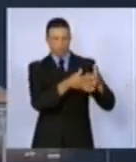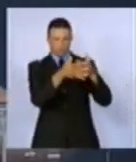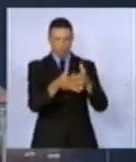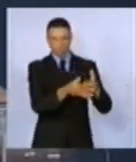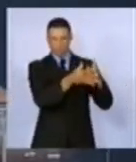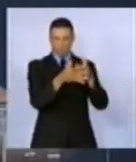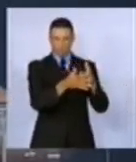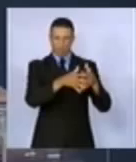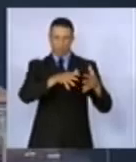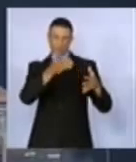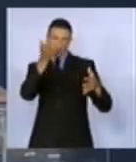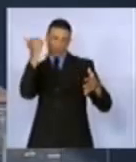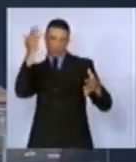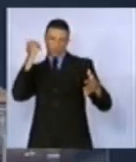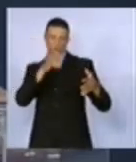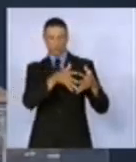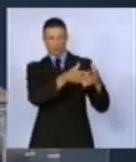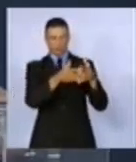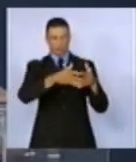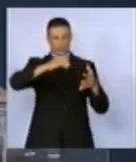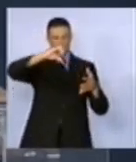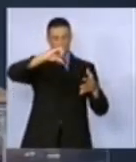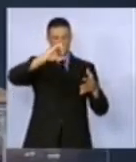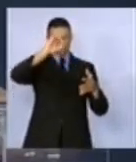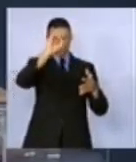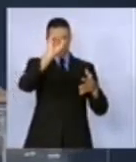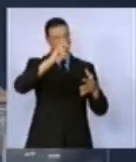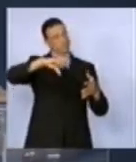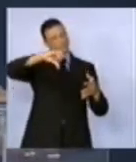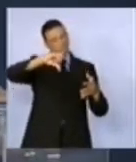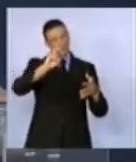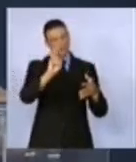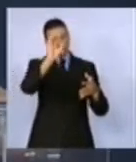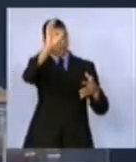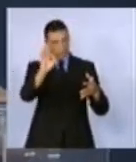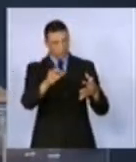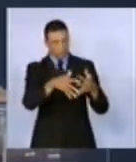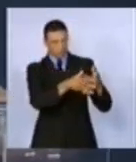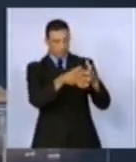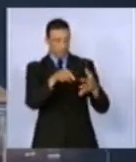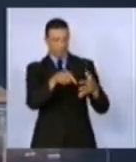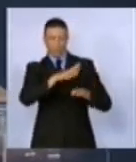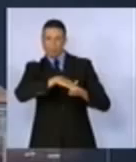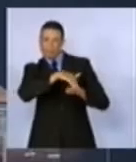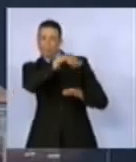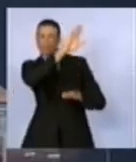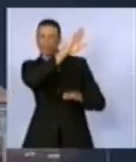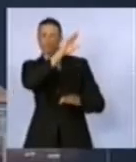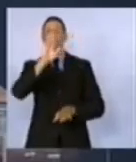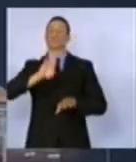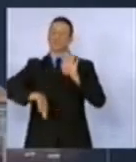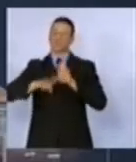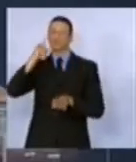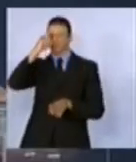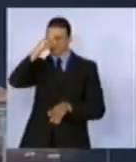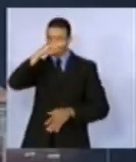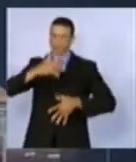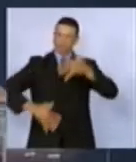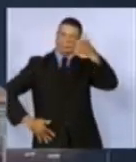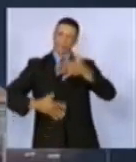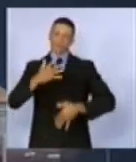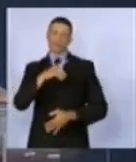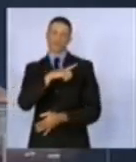atingiu mais ou menos 95% de toda a colheita mas mesmo assim temos algumas dificuldades